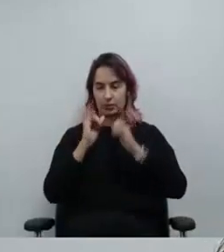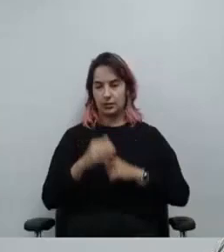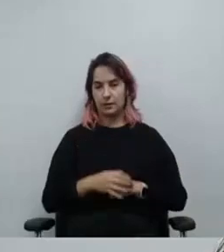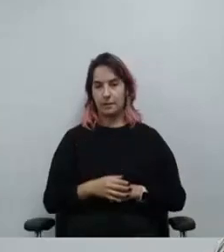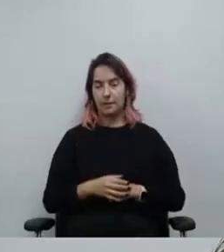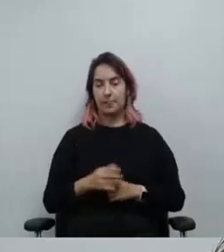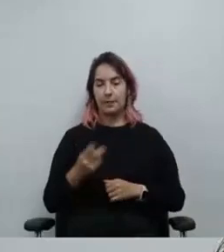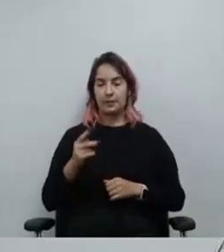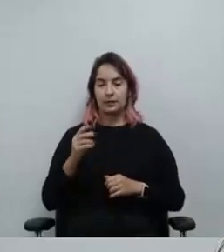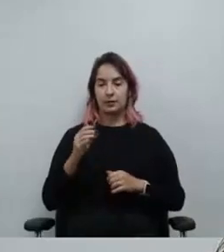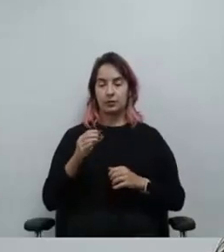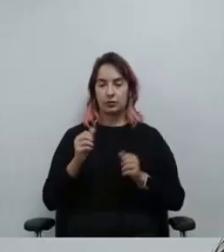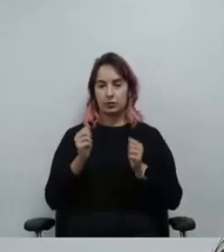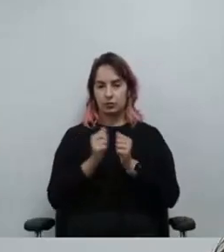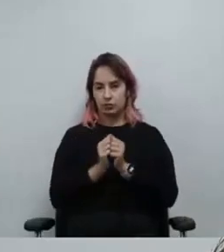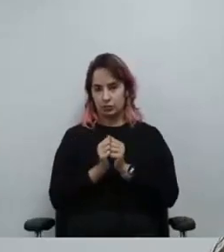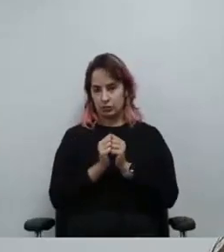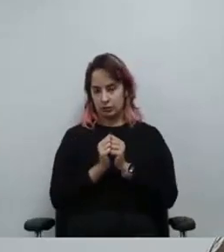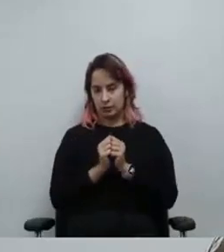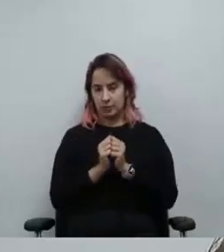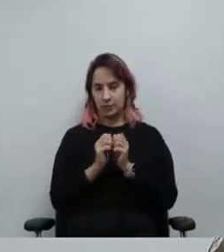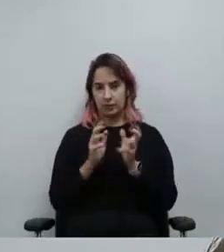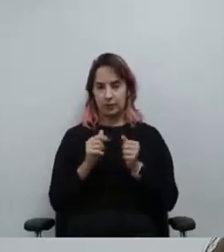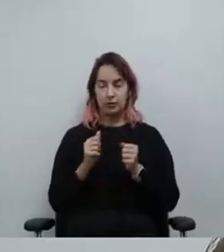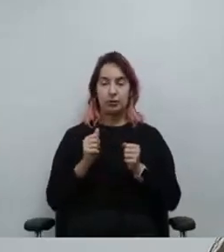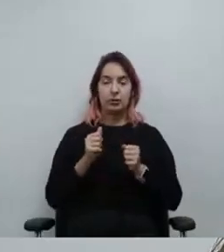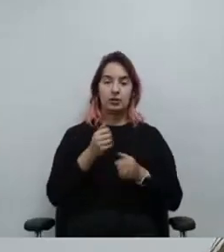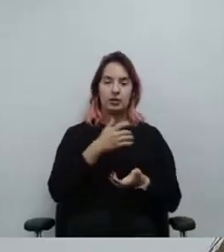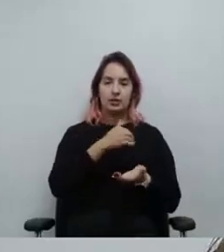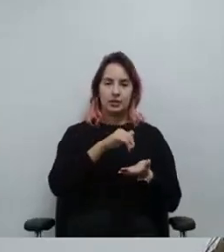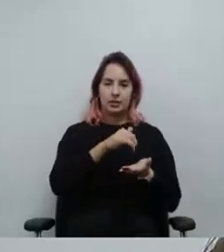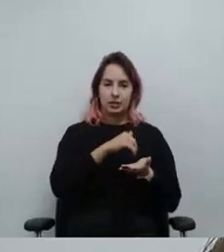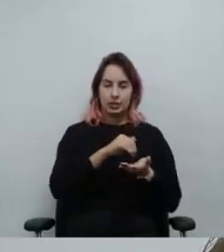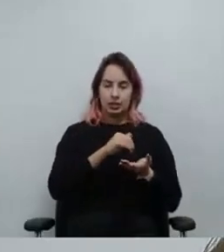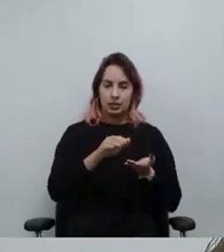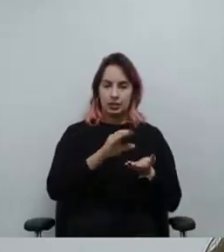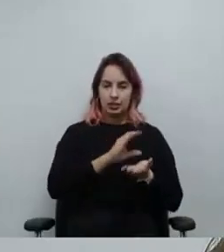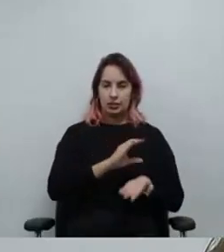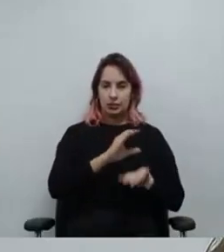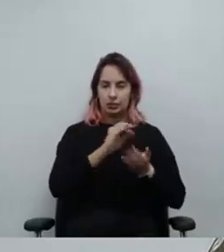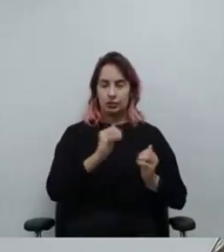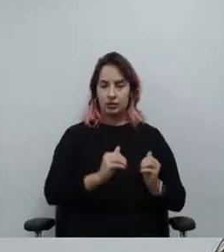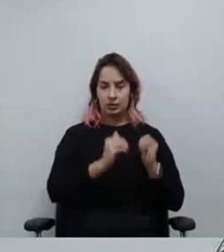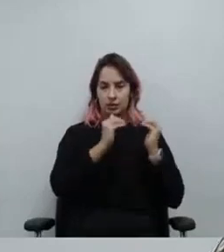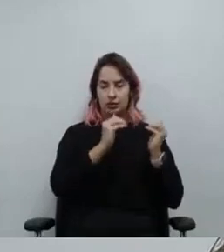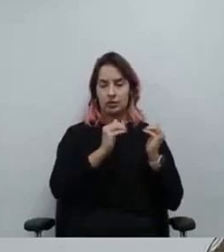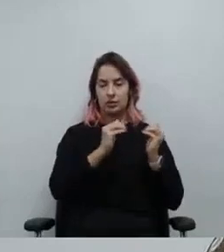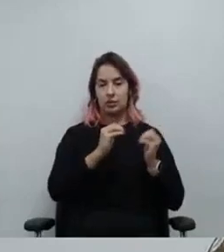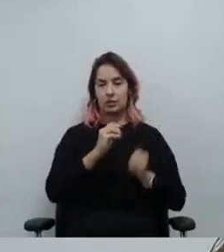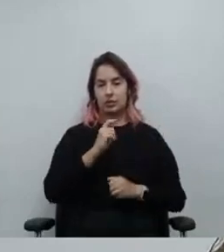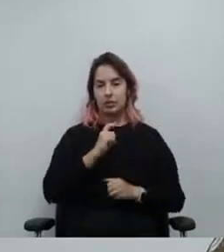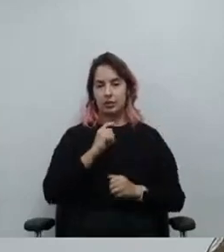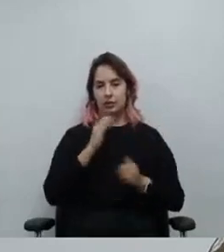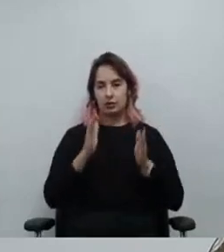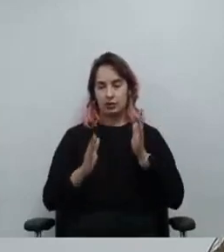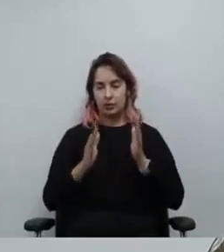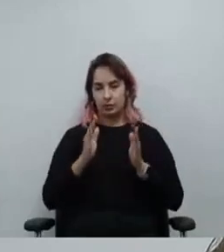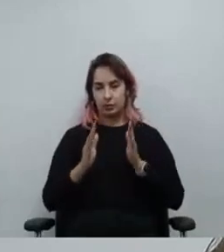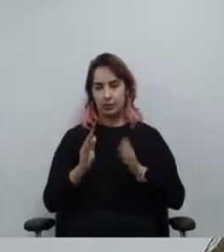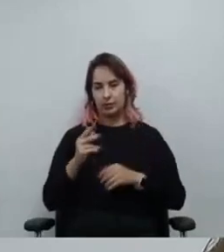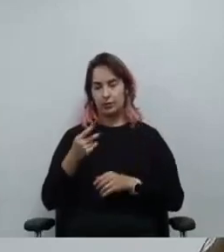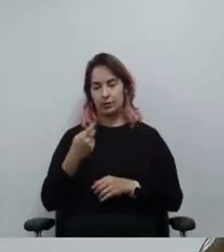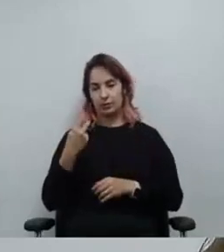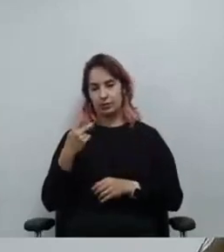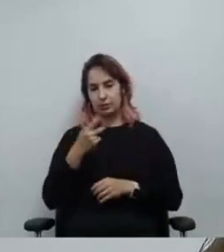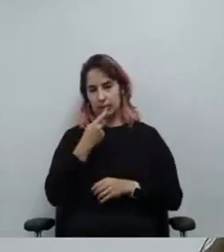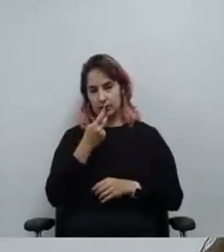respectivo comunicado foi juntada aos autos. A Secretaria do Conselho Superior certificou a ausência de manifestações à permuta no período indicado pelo colegiado nos